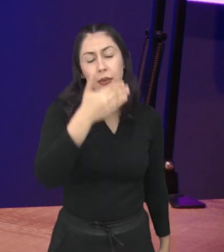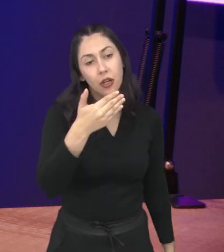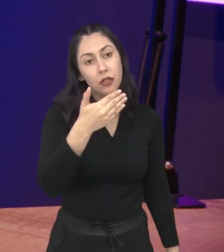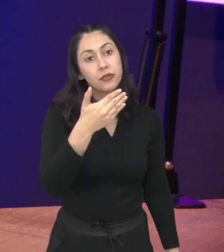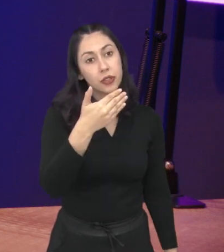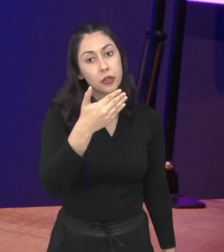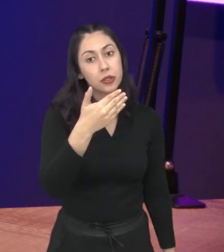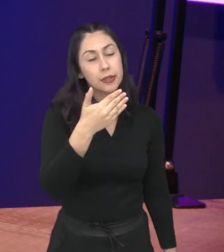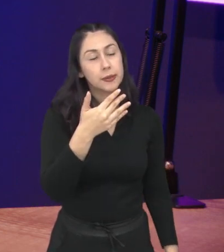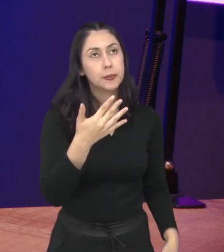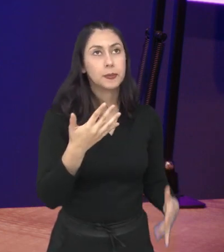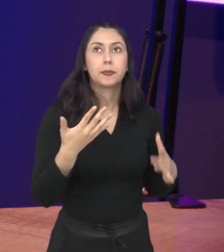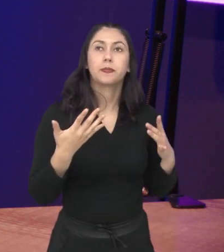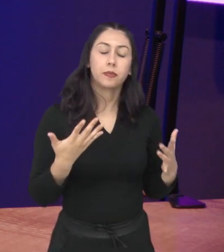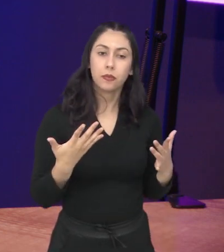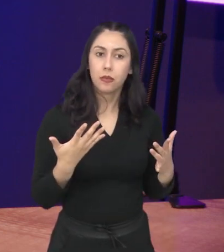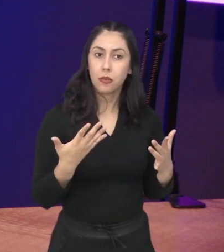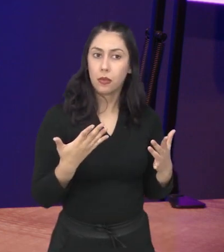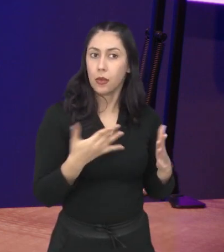que